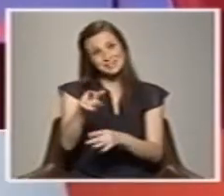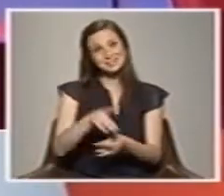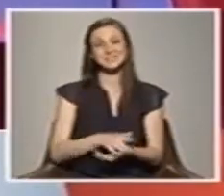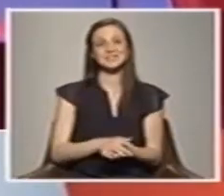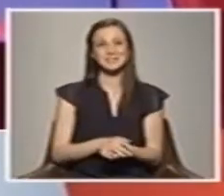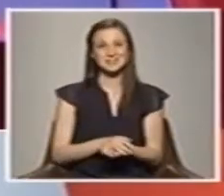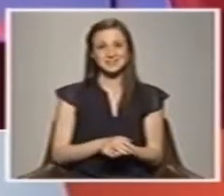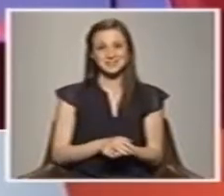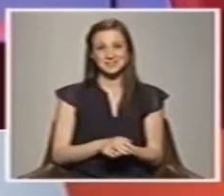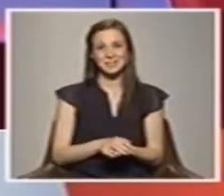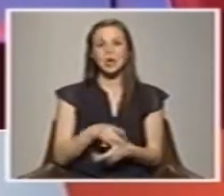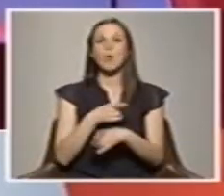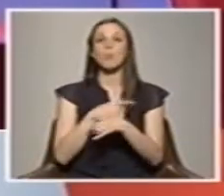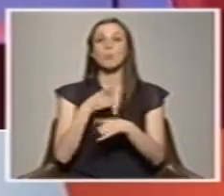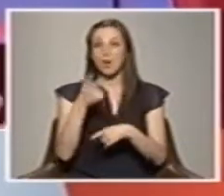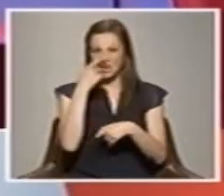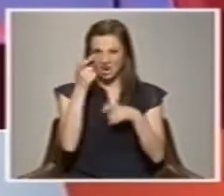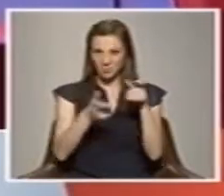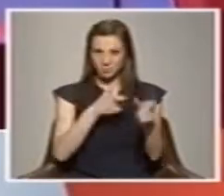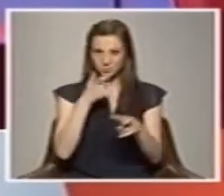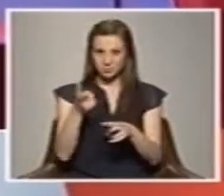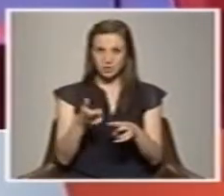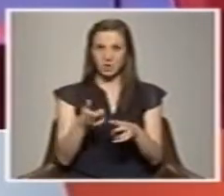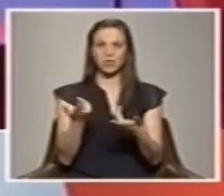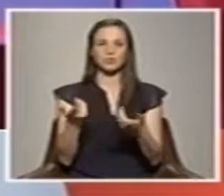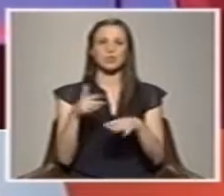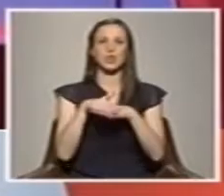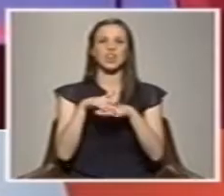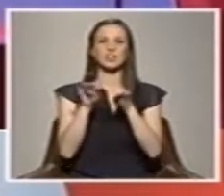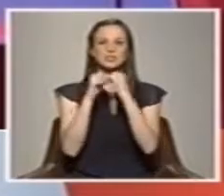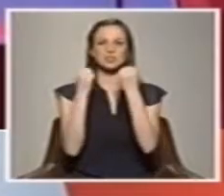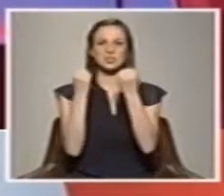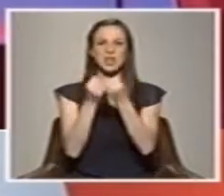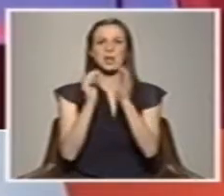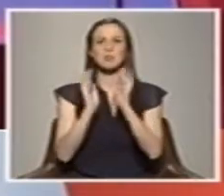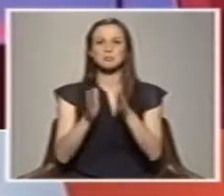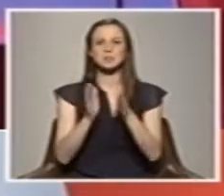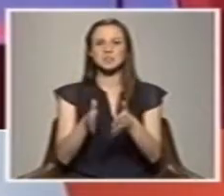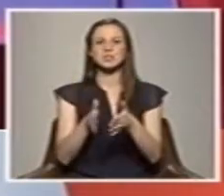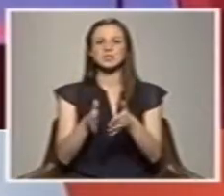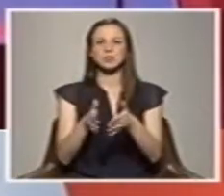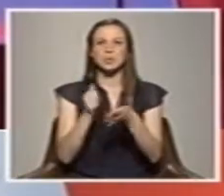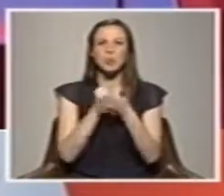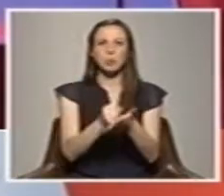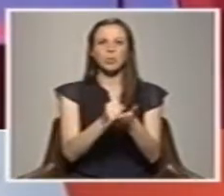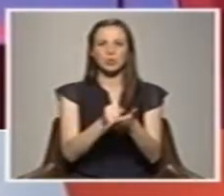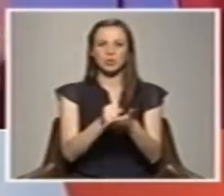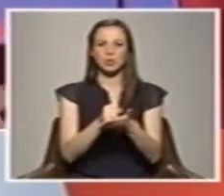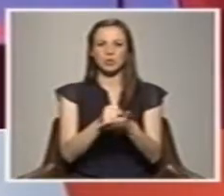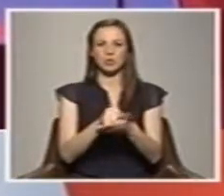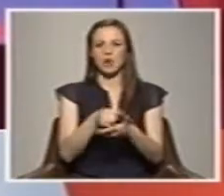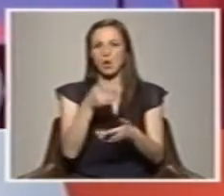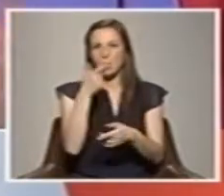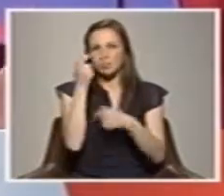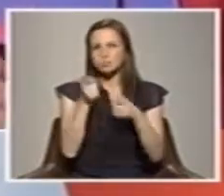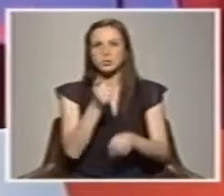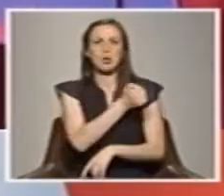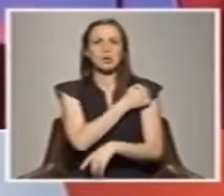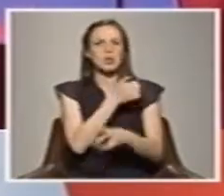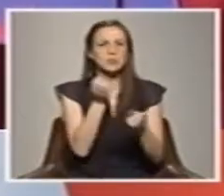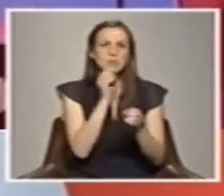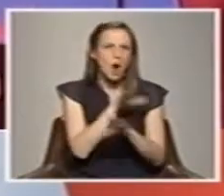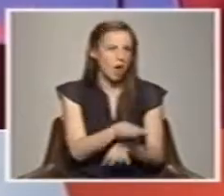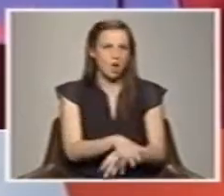não é só aquelas pessoas que já estão na rede social e que precisam de apoio, mas que já têm aqueles apoios, os sem-abrigo, as pessoas